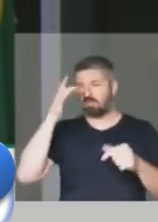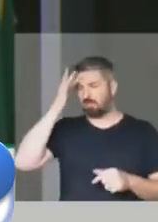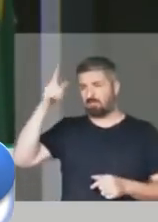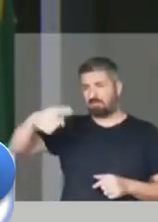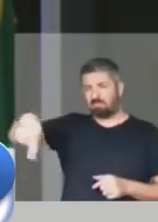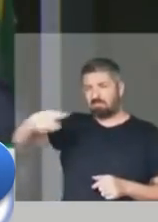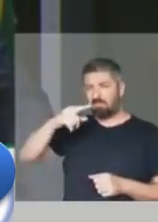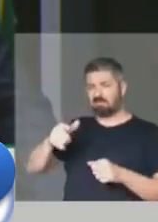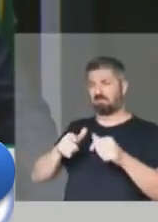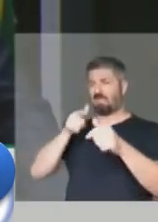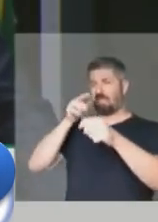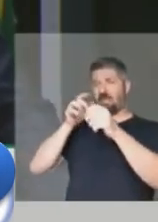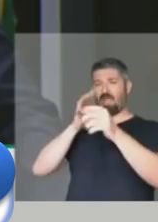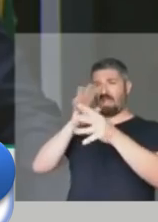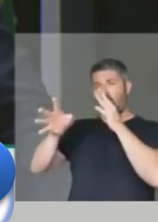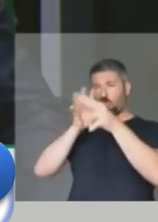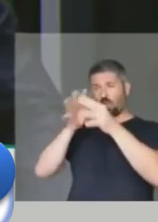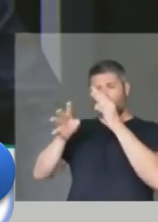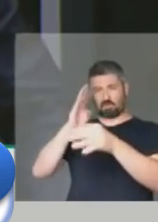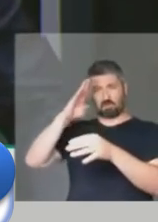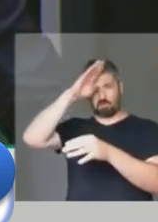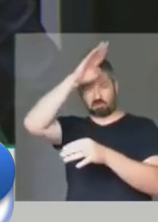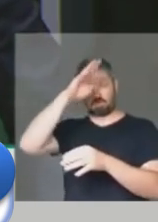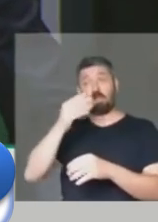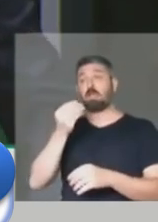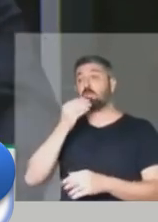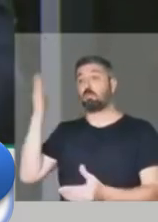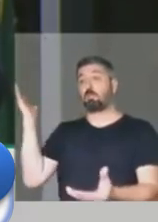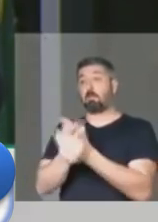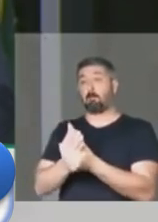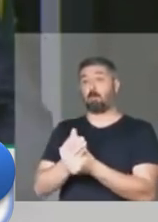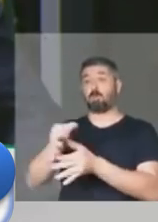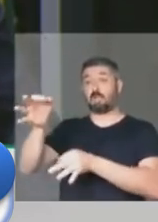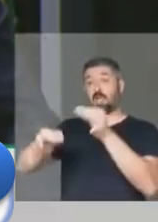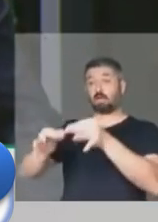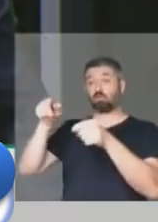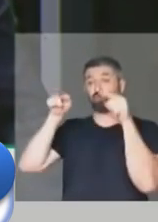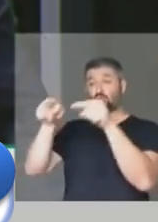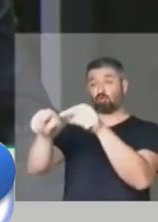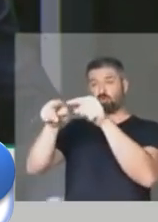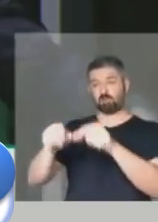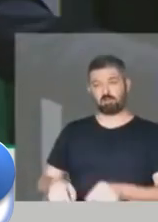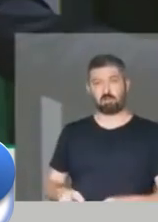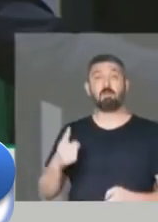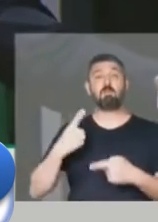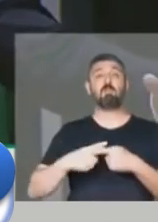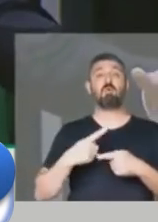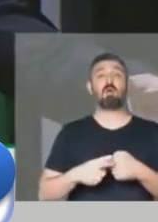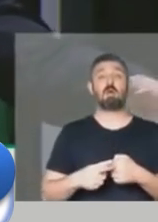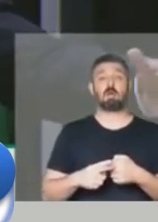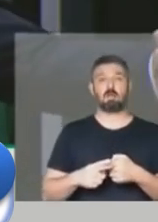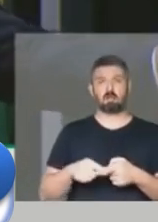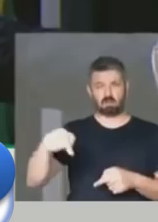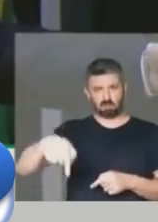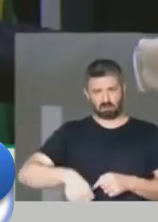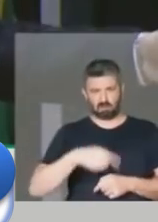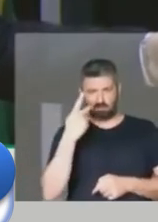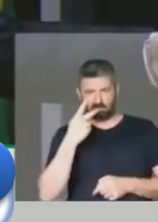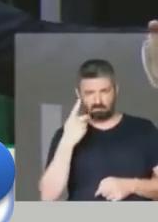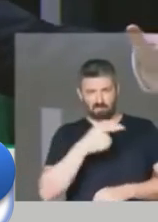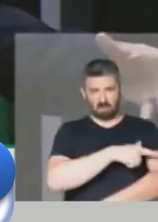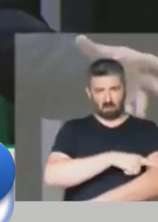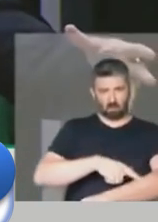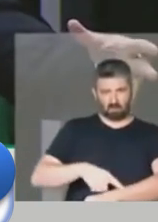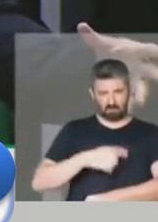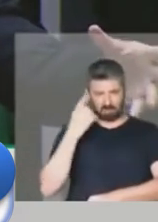fazendo todas essas acusações levianas deveriam responder judicialmente. Por quê? Se falam aqui de quebra de